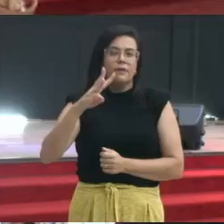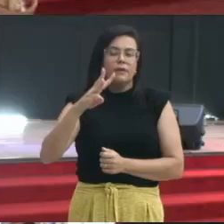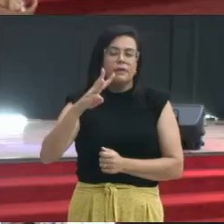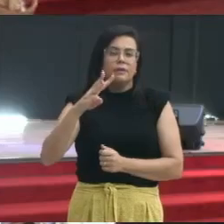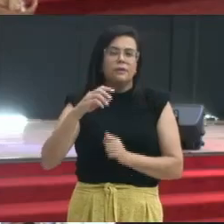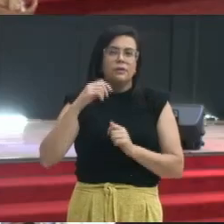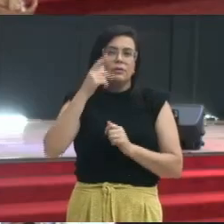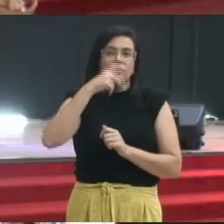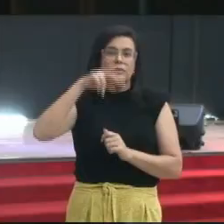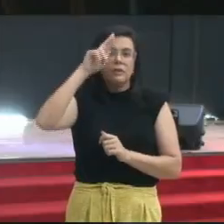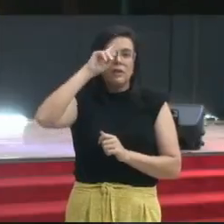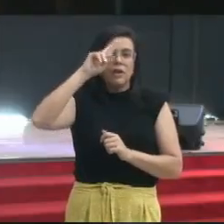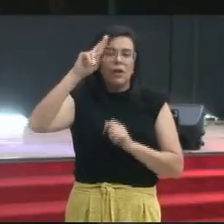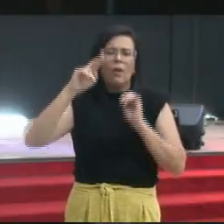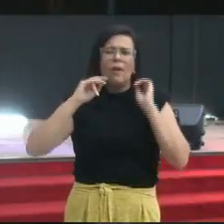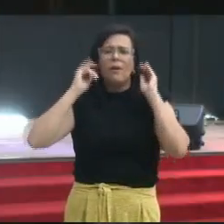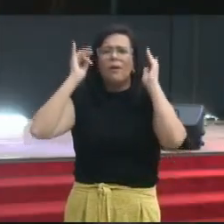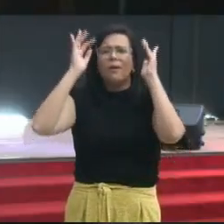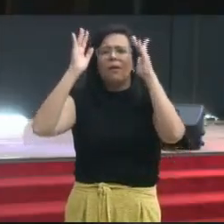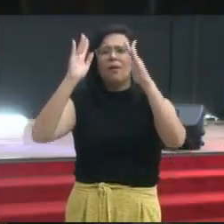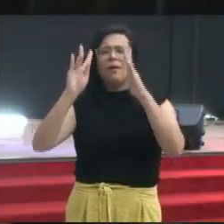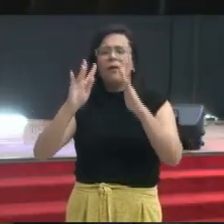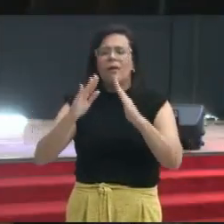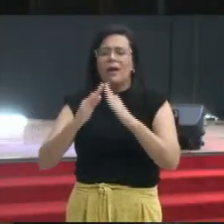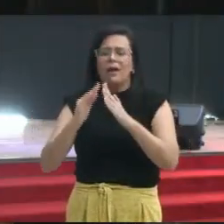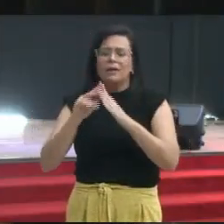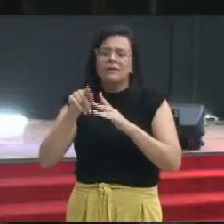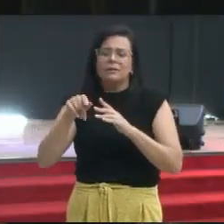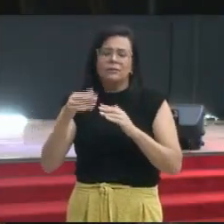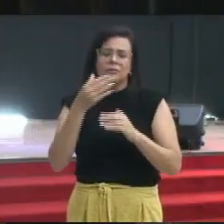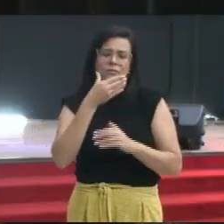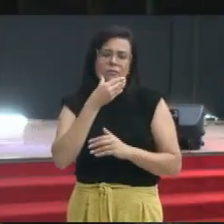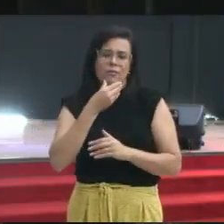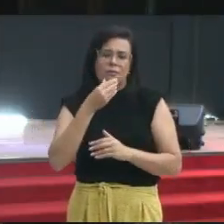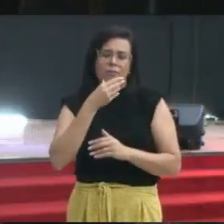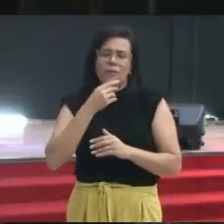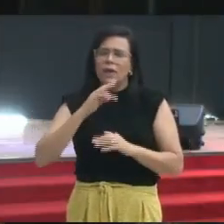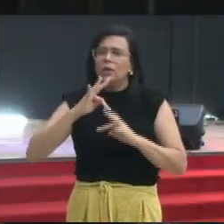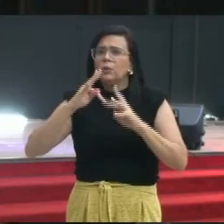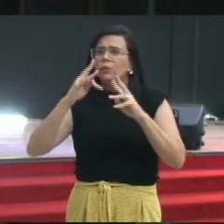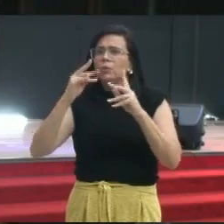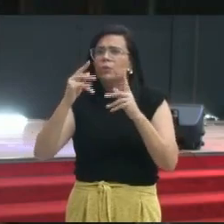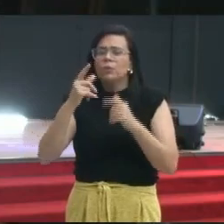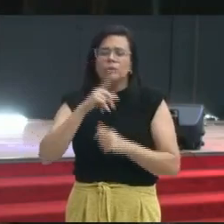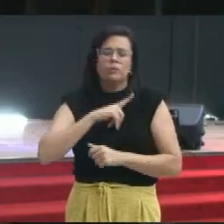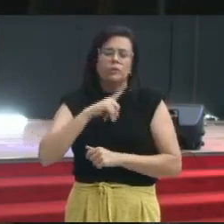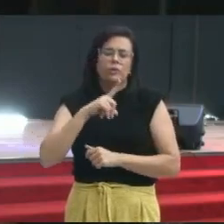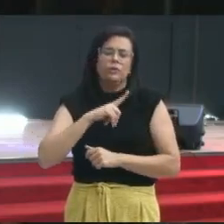abençoou a casa de Obed-edom e tudo quanto ele tinha.